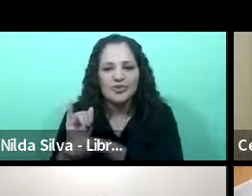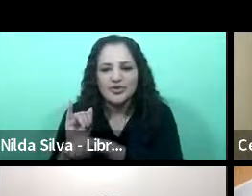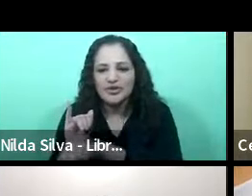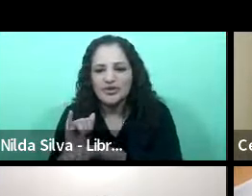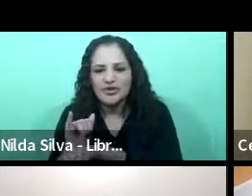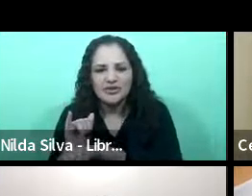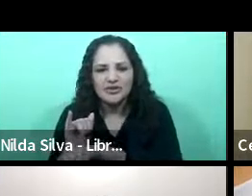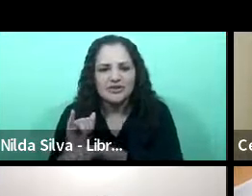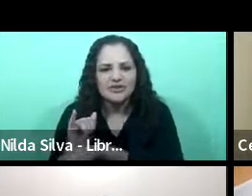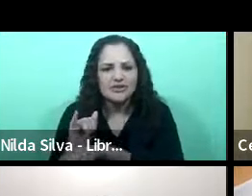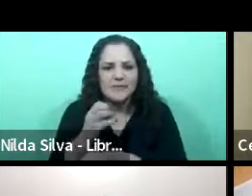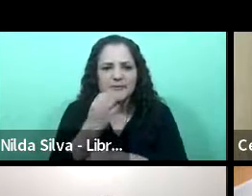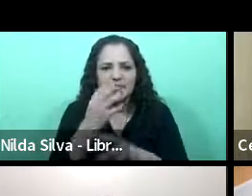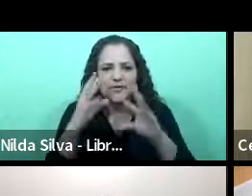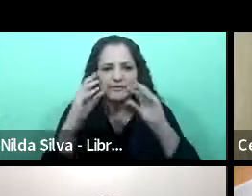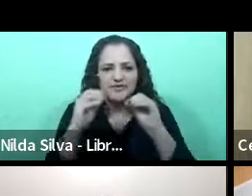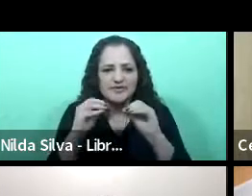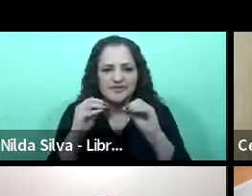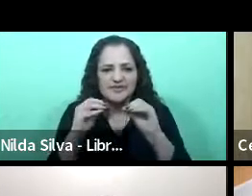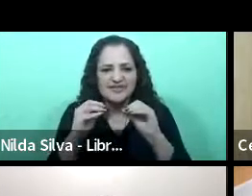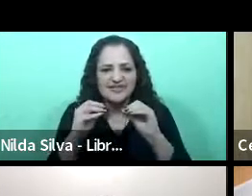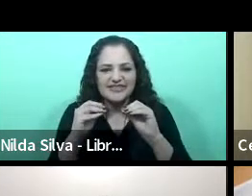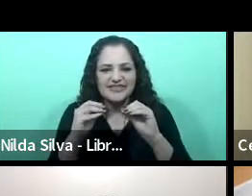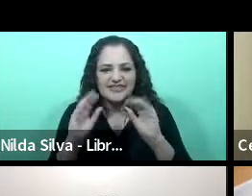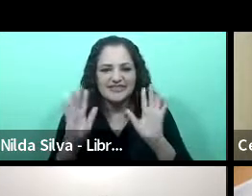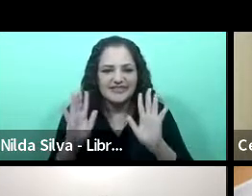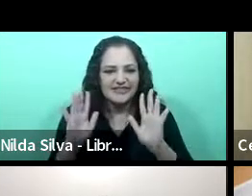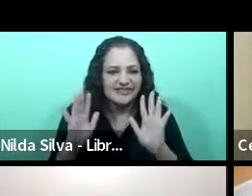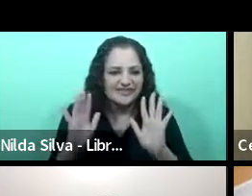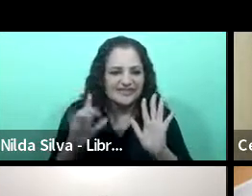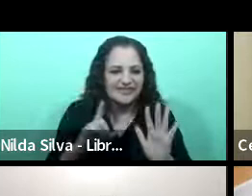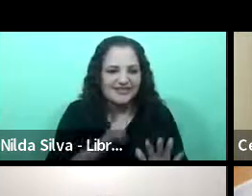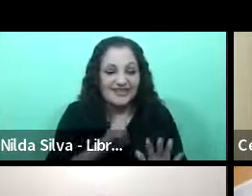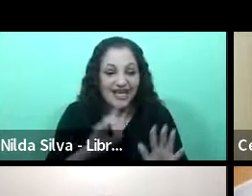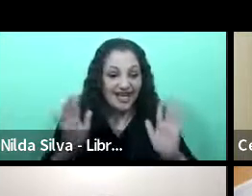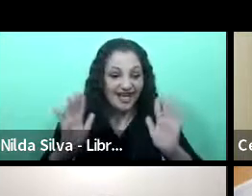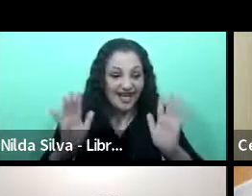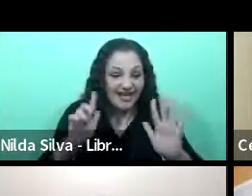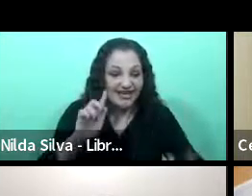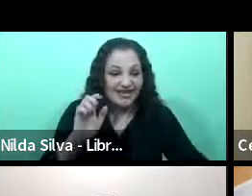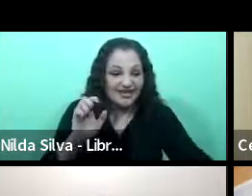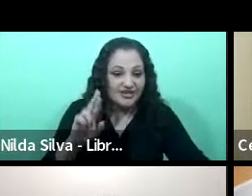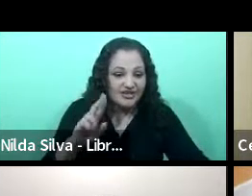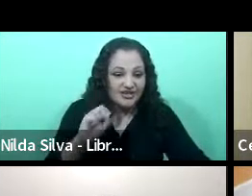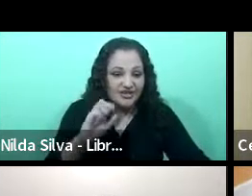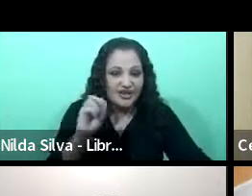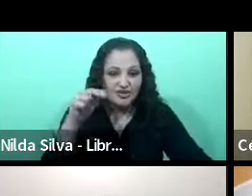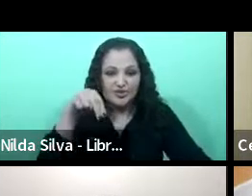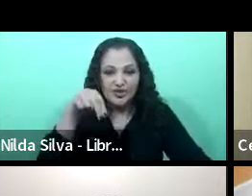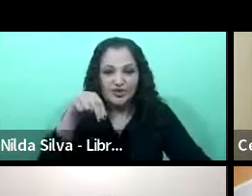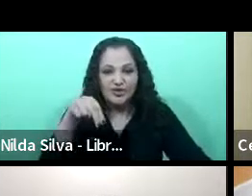noite, acho que o participante Gerson, fala. Gerson. Gerson. Pessoal.